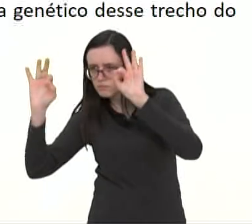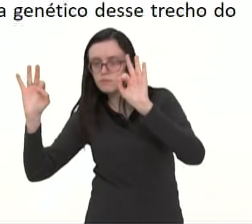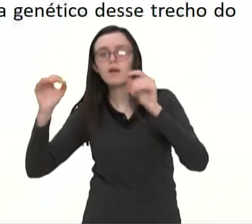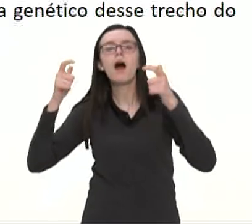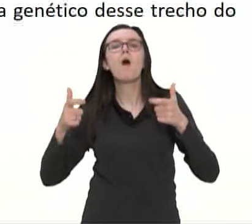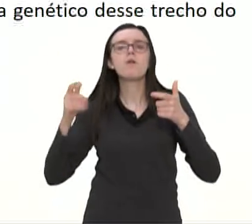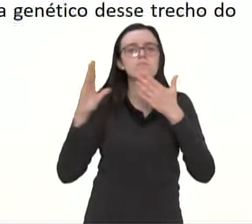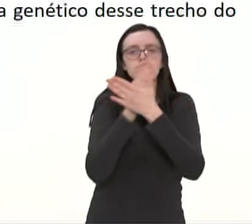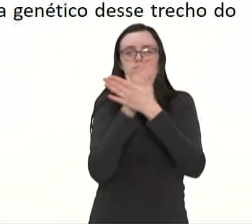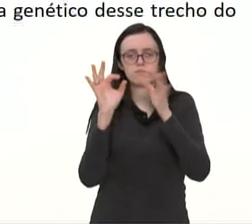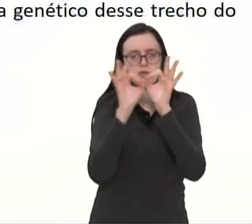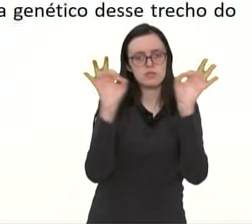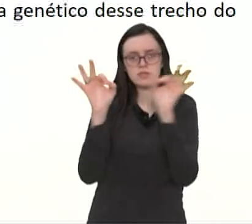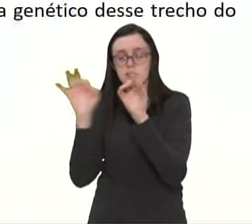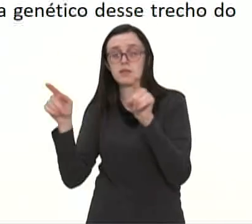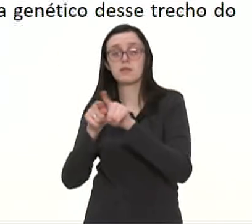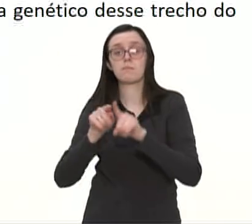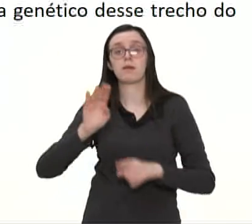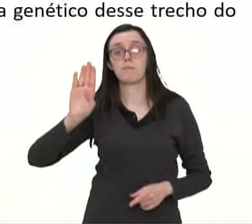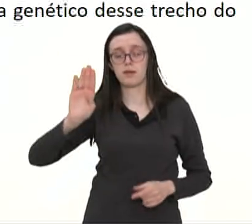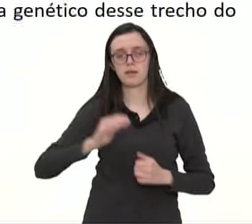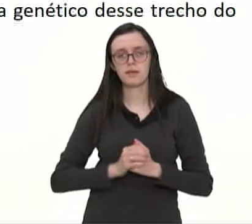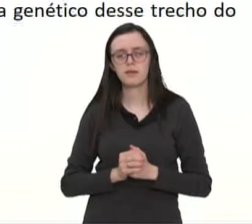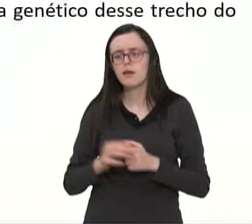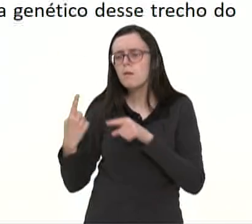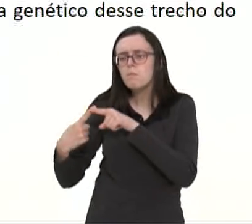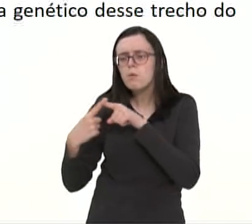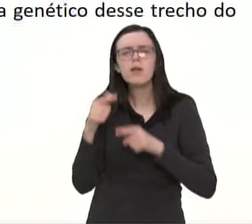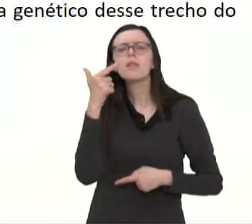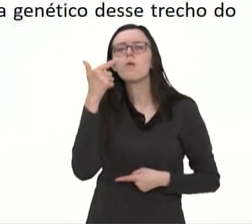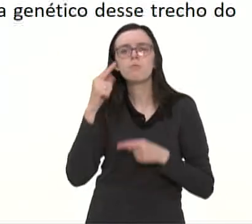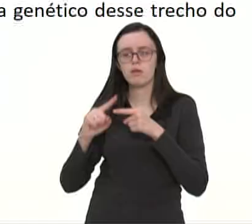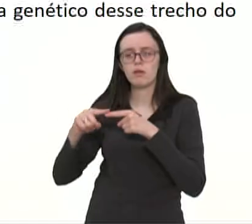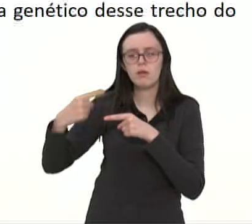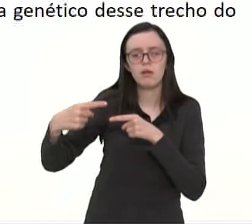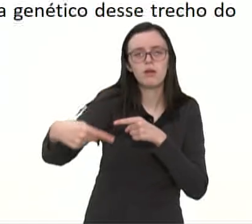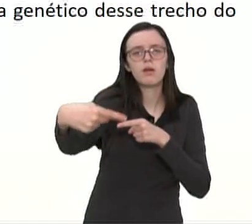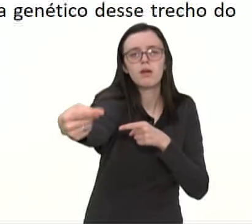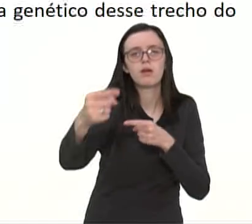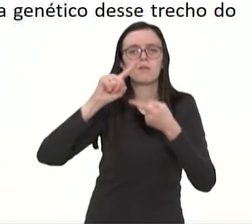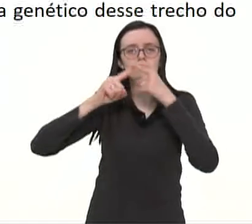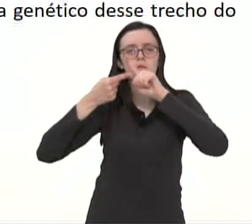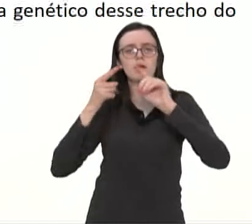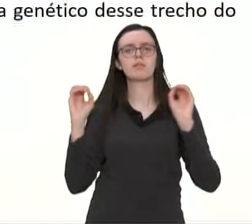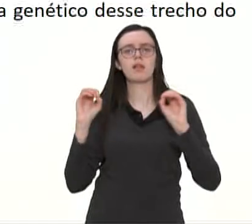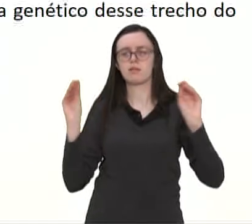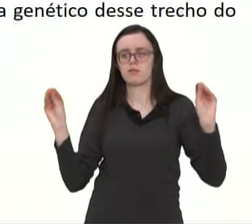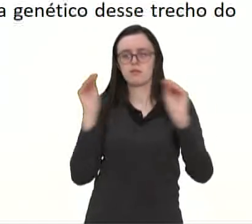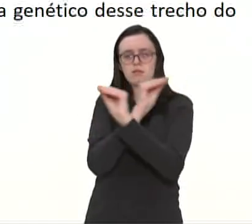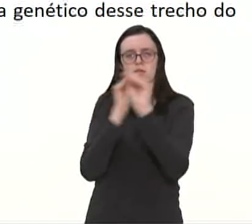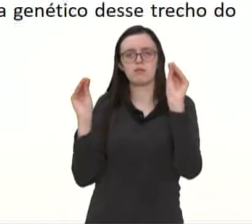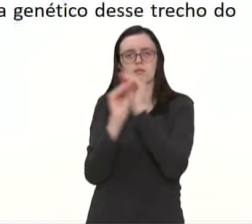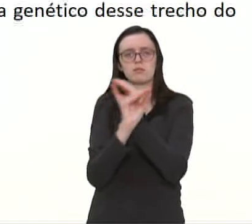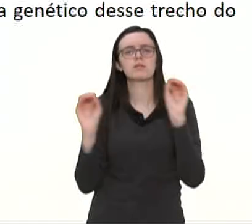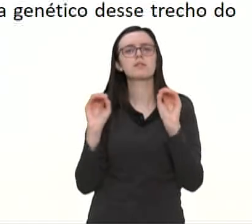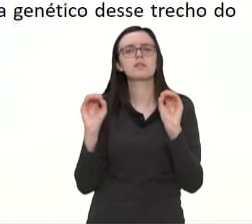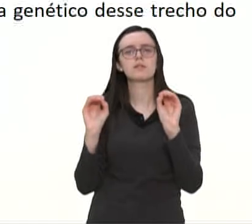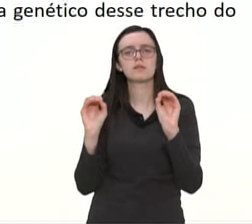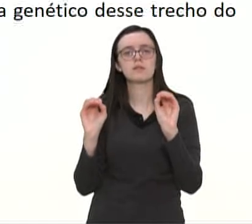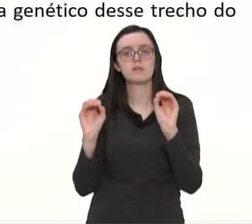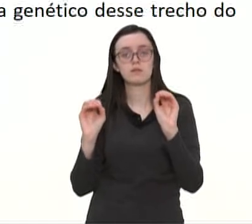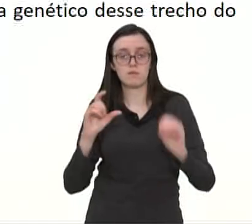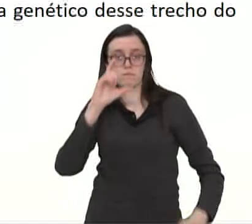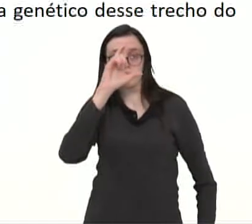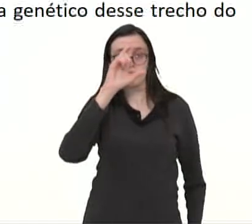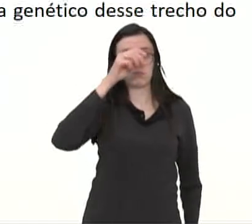a distância entre eles. E letra B, por que não houve descendentes recombinantes com permuta entre os locos Mzão